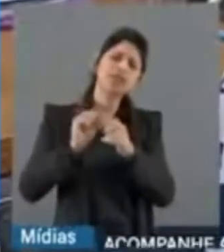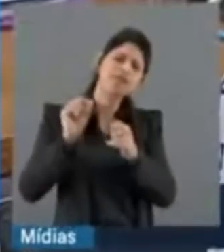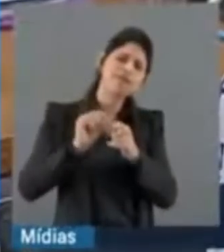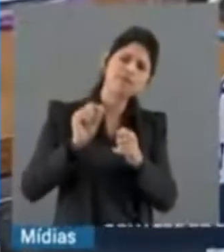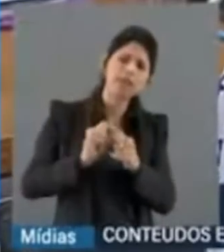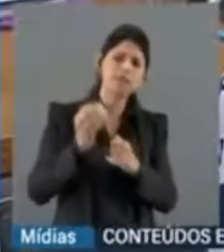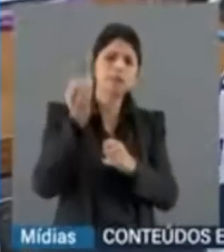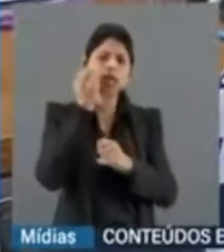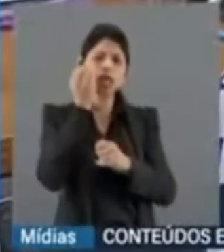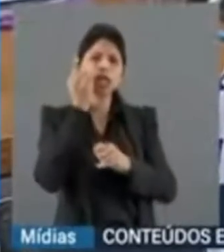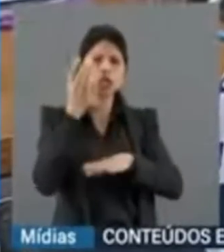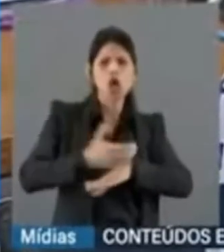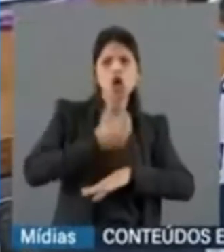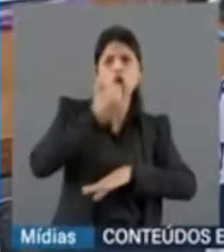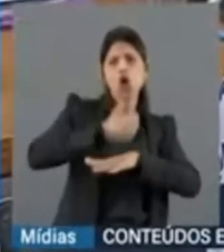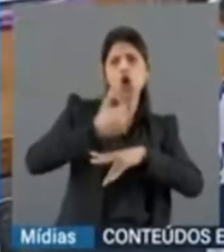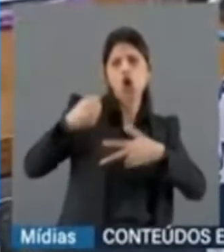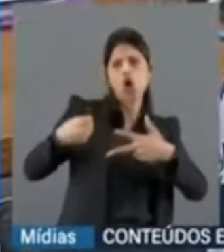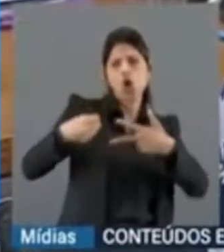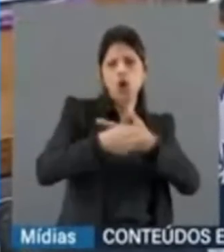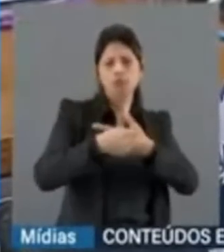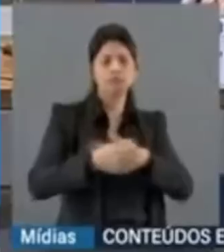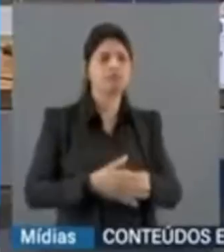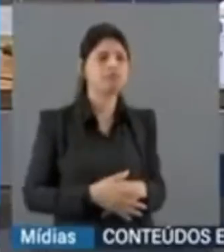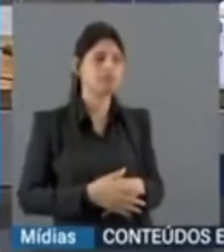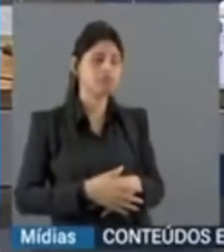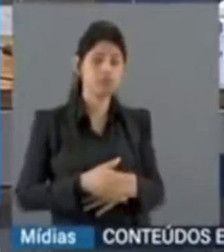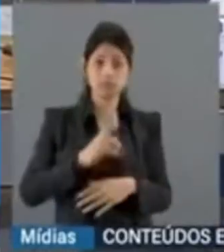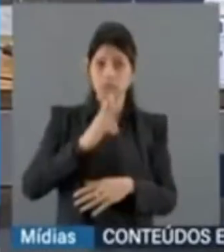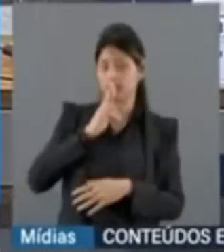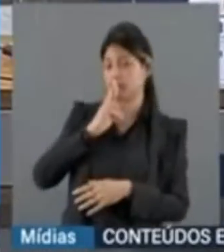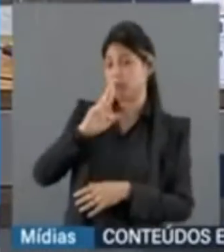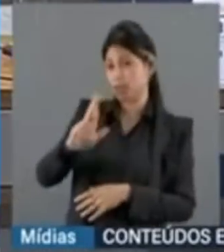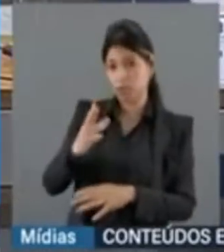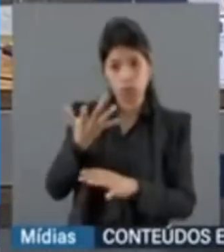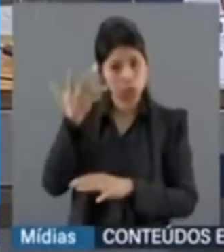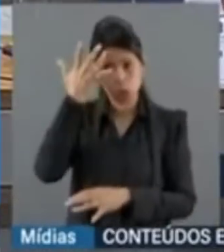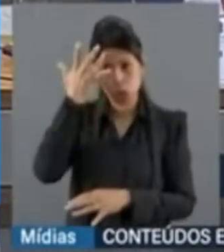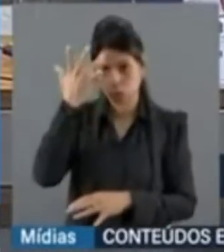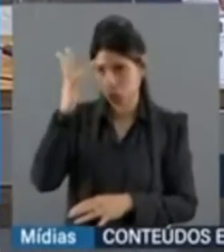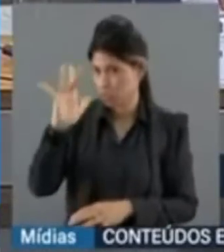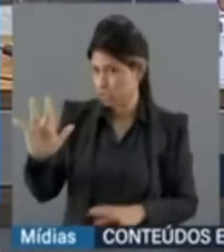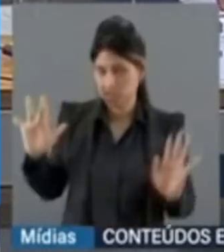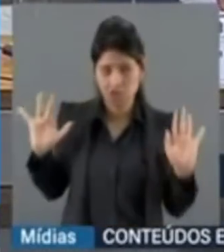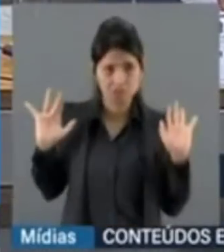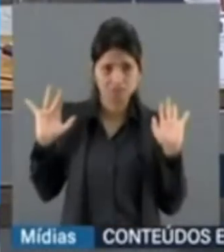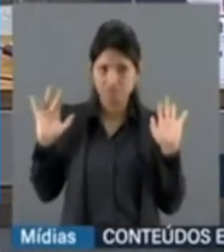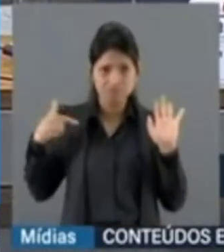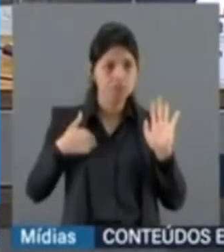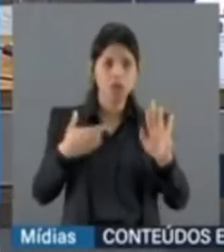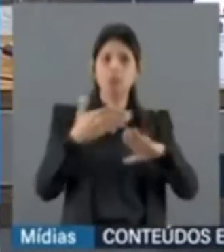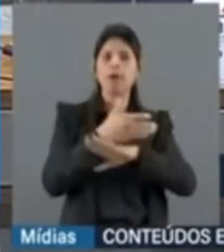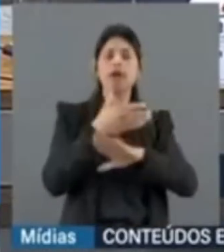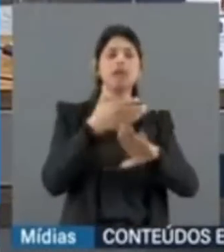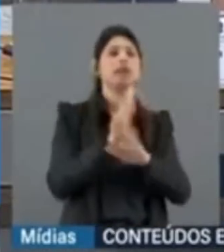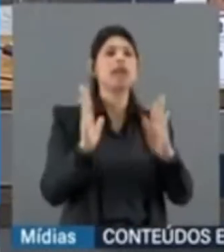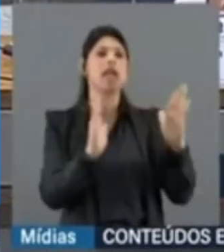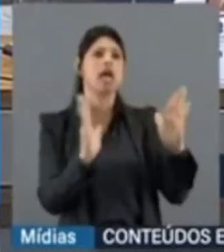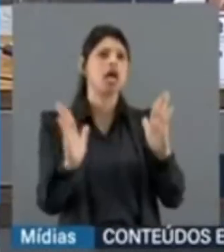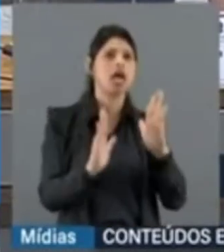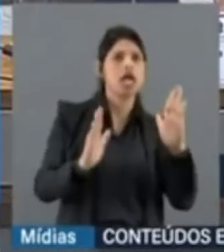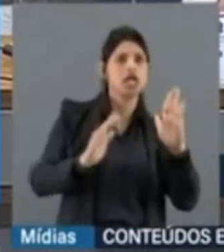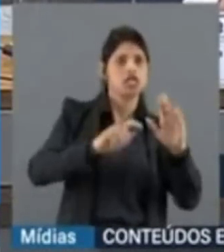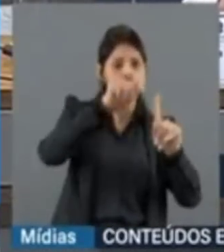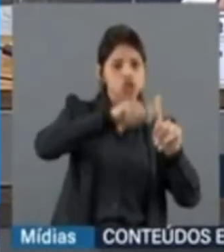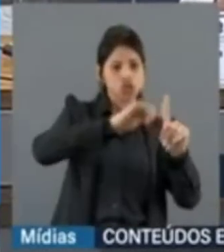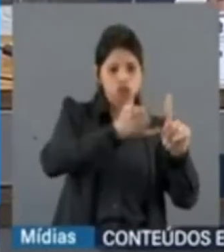golpe de 8 de janeiro. Deputada, não sei lhe informar. Como eu disse, eu fiquei lá entre janeiro e fevereiro. Certo? Eu não posso afirmar